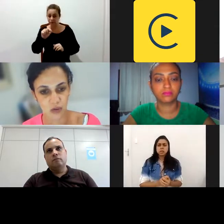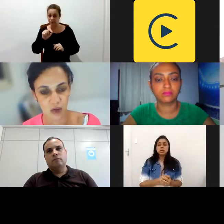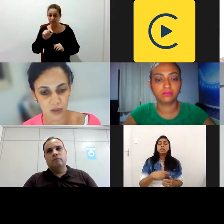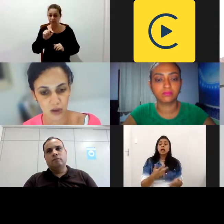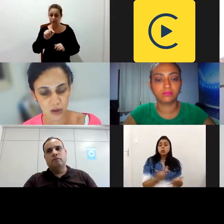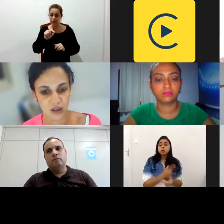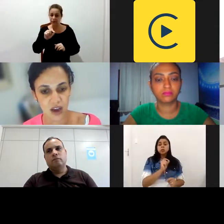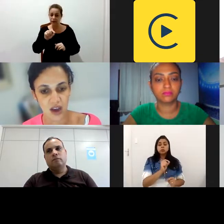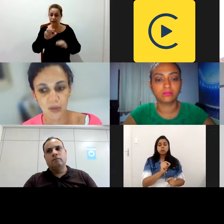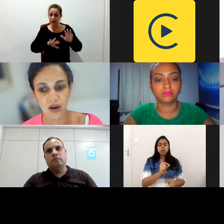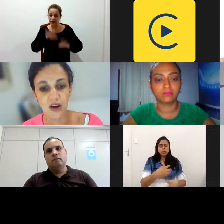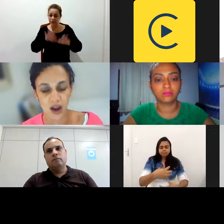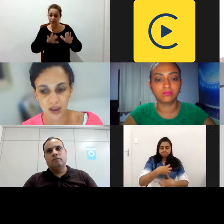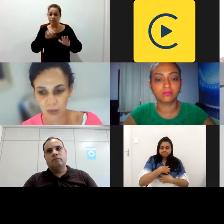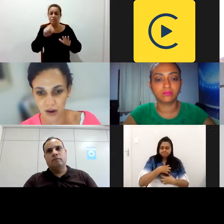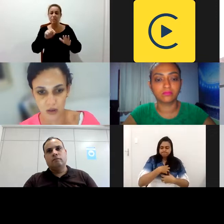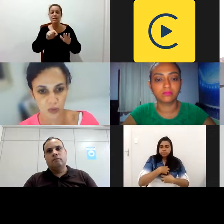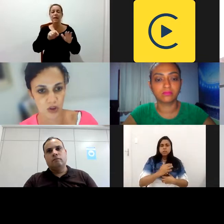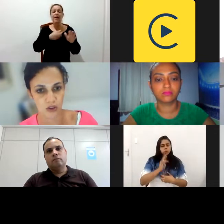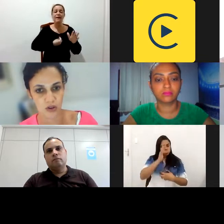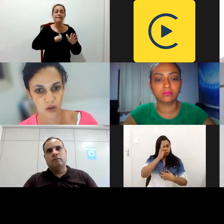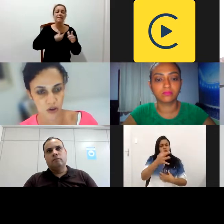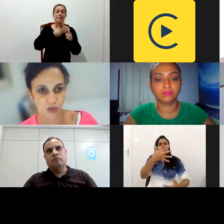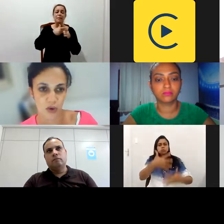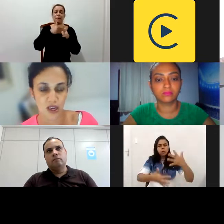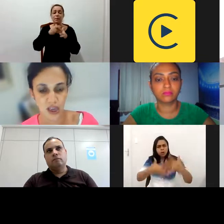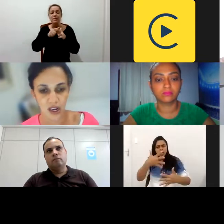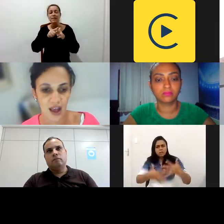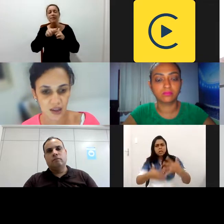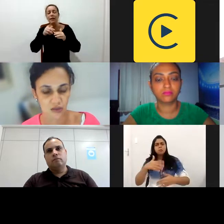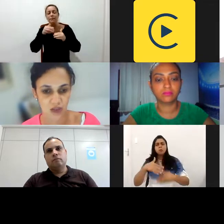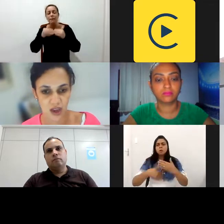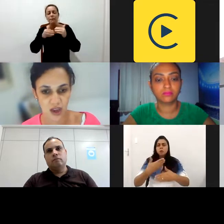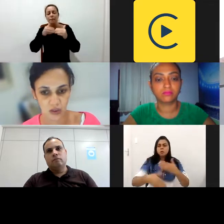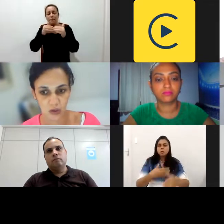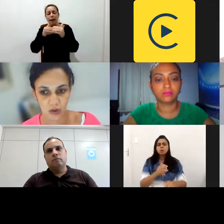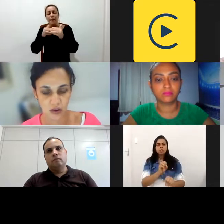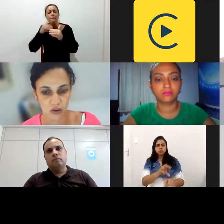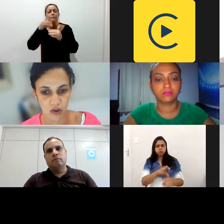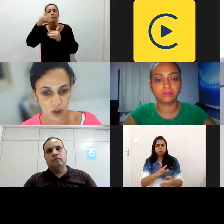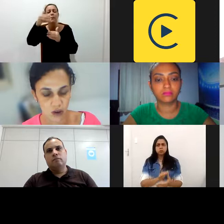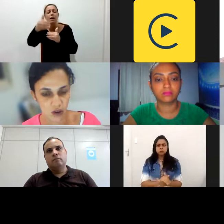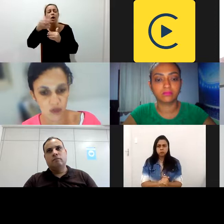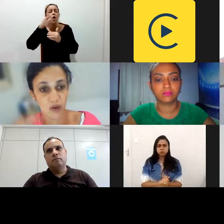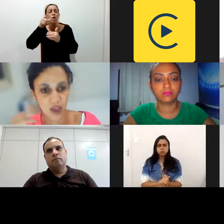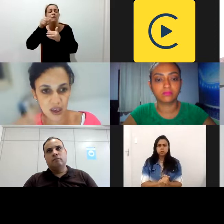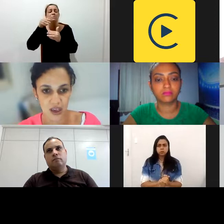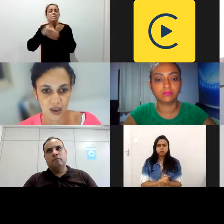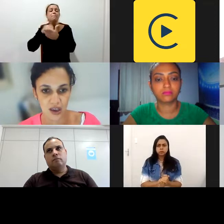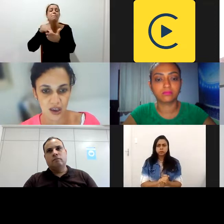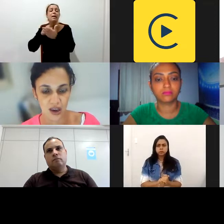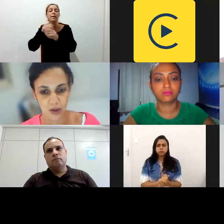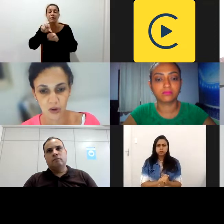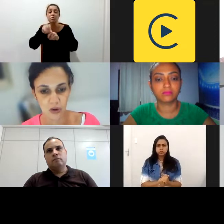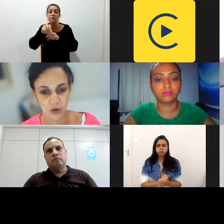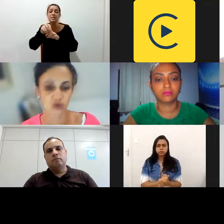o caminho deles e acaba atrapalhando o processo educativo, porque ninguém larga, não sai, né, do processo educativo, porque quer.